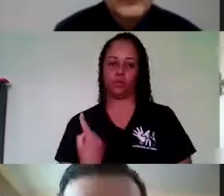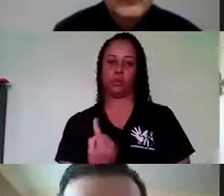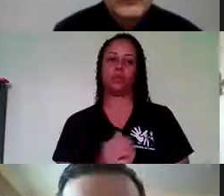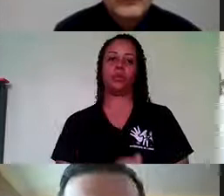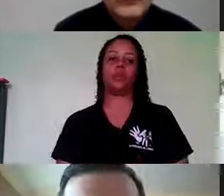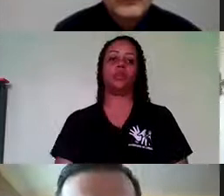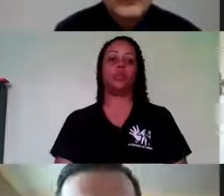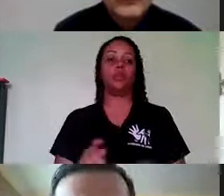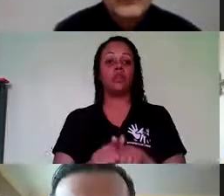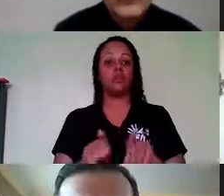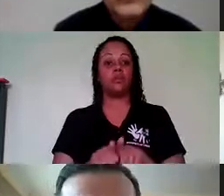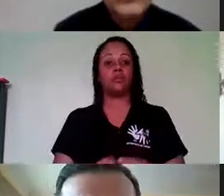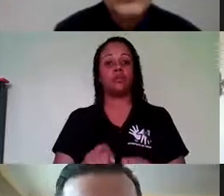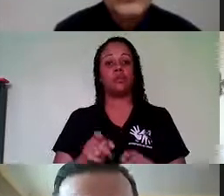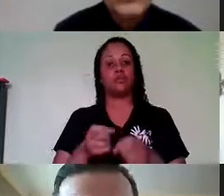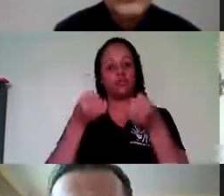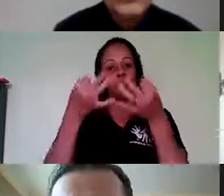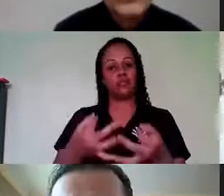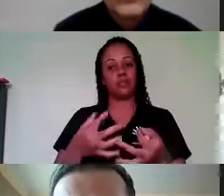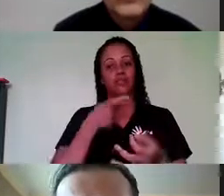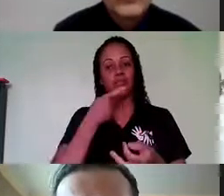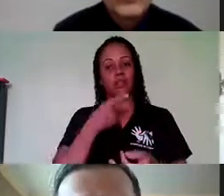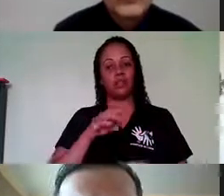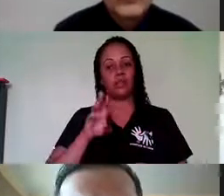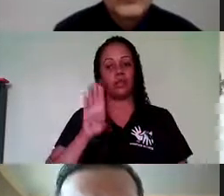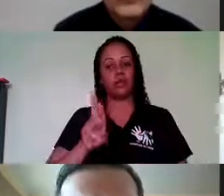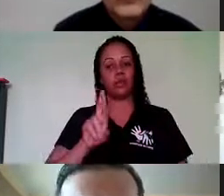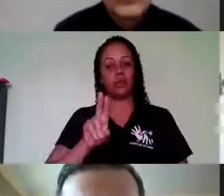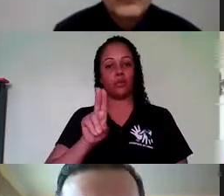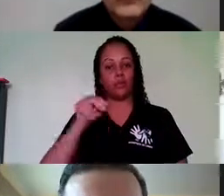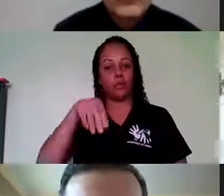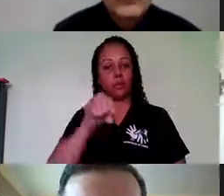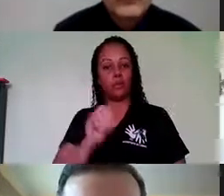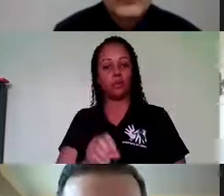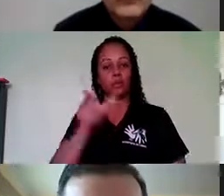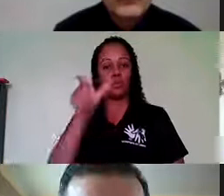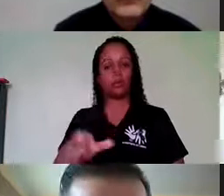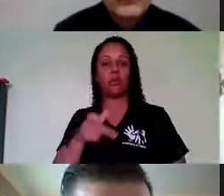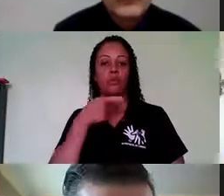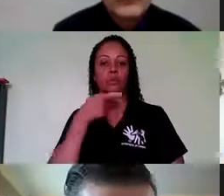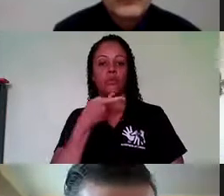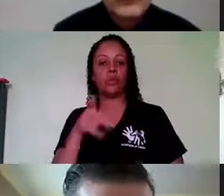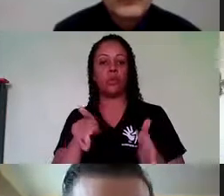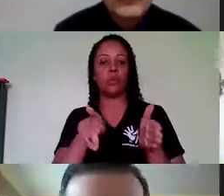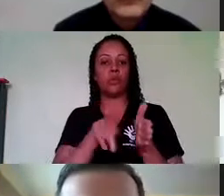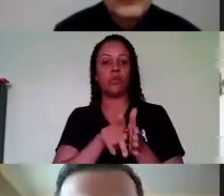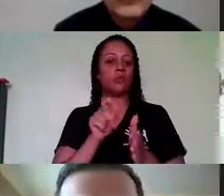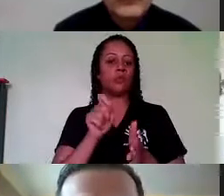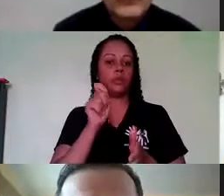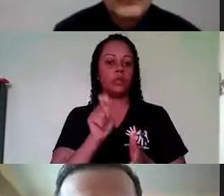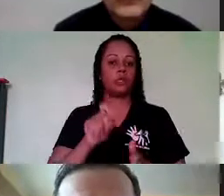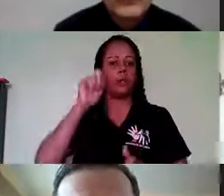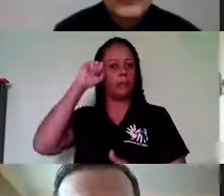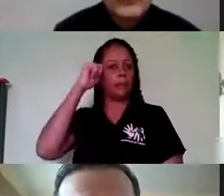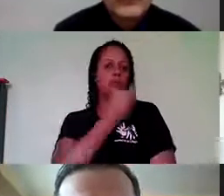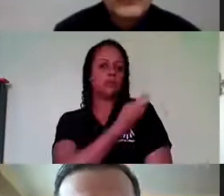para o Bruno, né, também, que o Bruno falou da questão do racismo, né? Nós temos cada vez mais marcado o capacitismo,